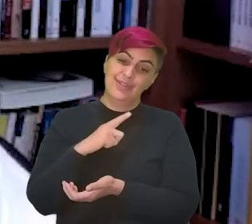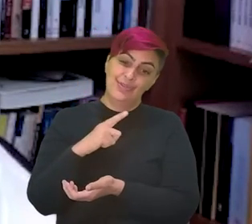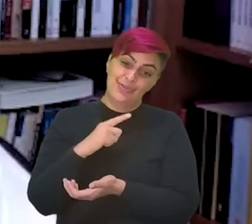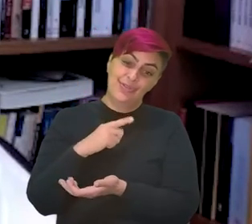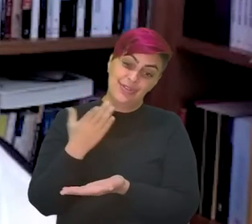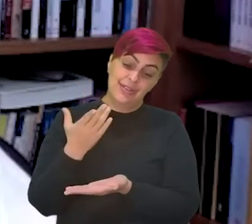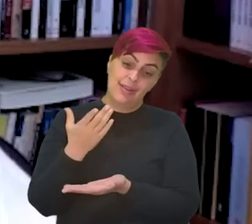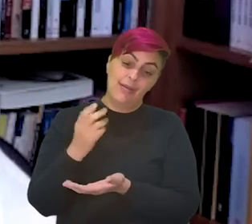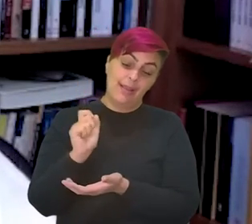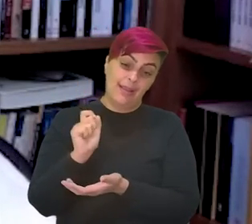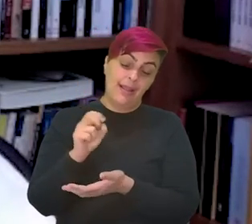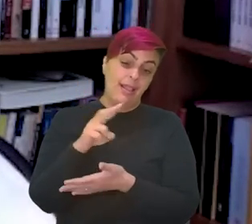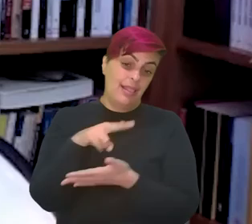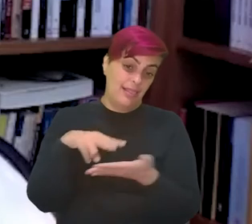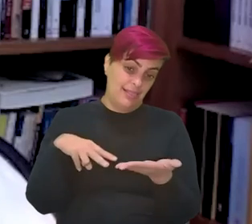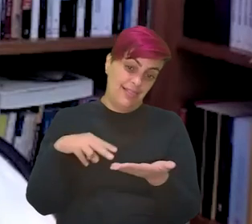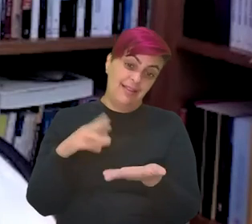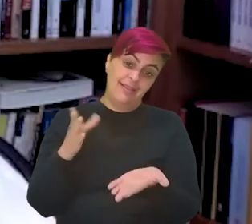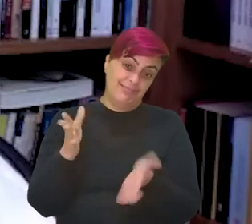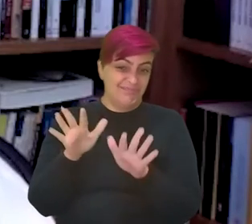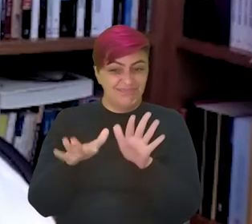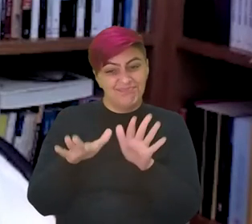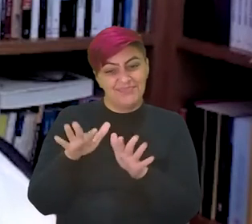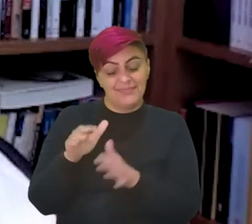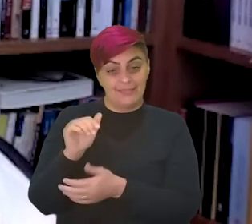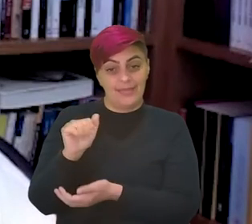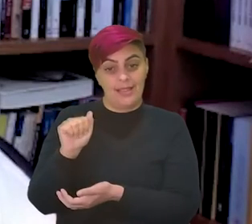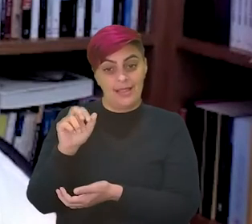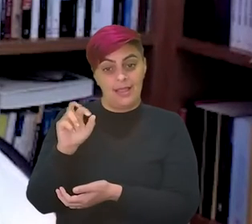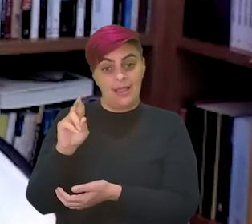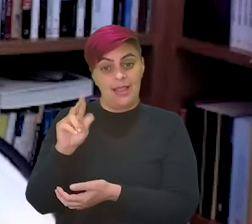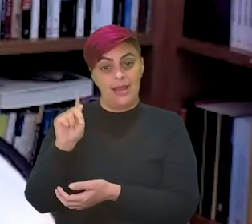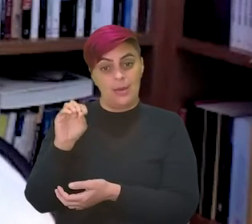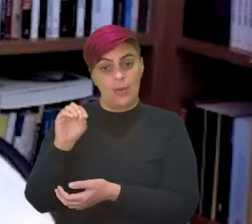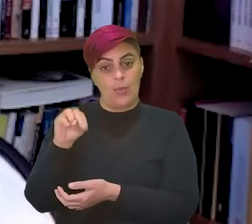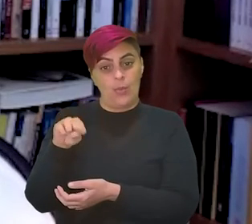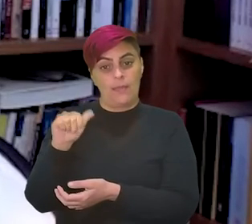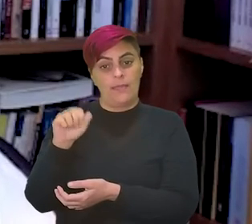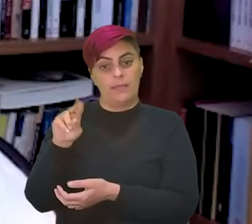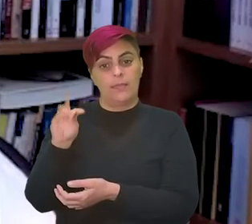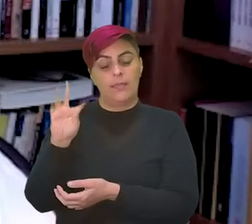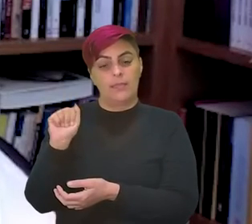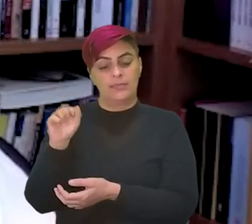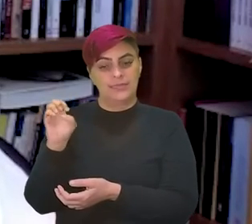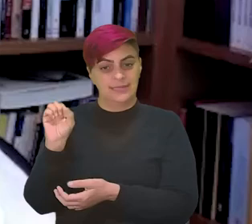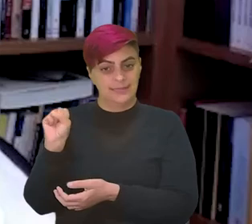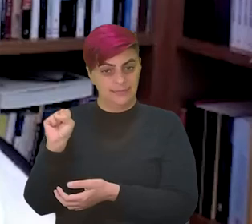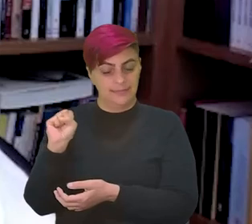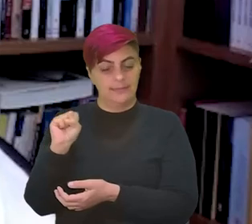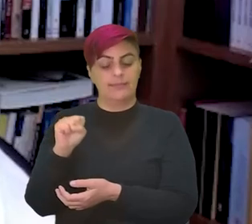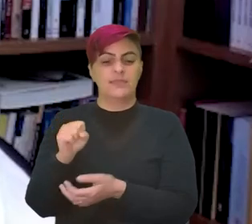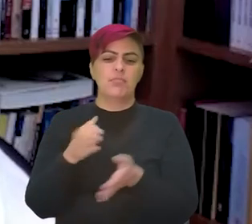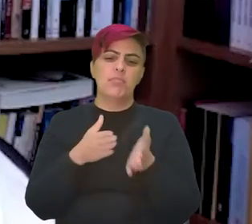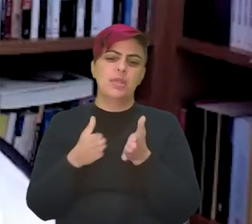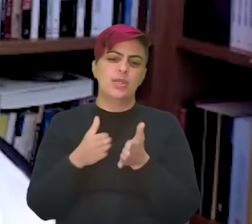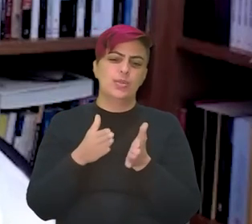tinham eventualmente lido Argonautas, mas não havia Argonautas em português, né? E a década